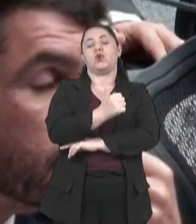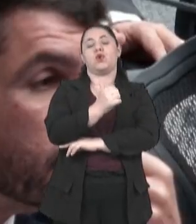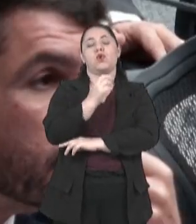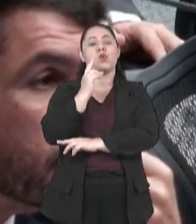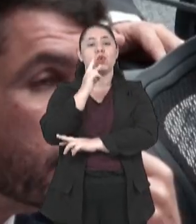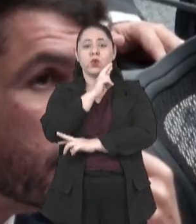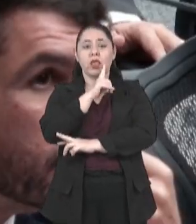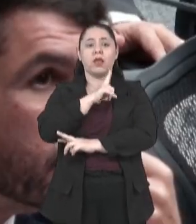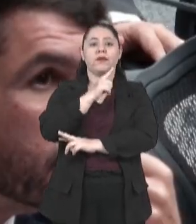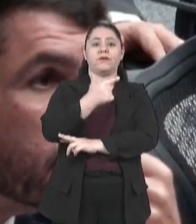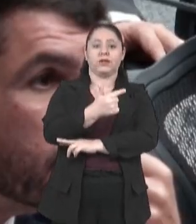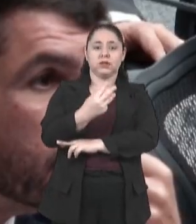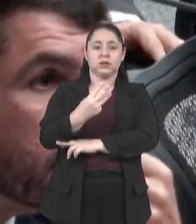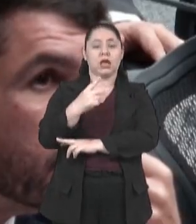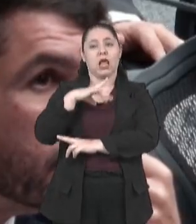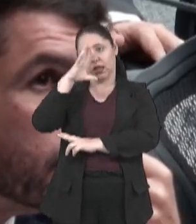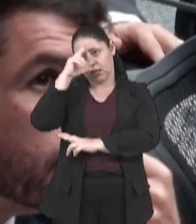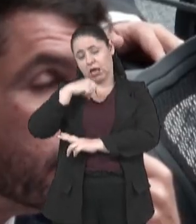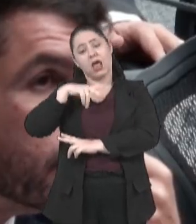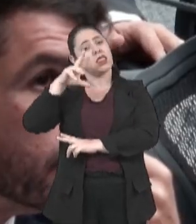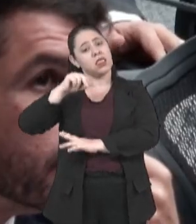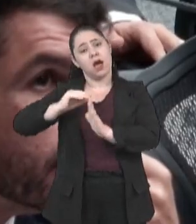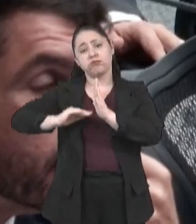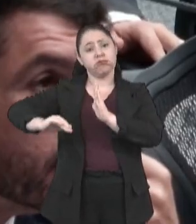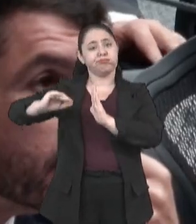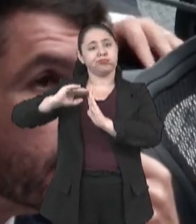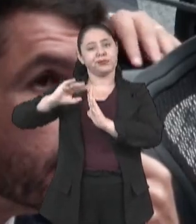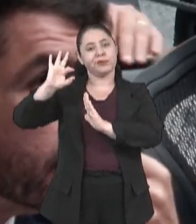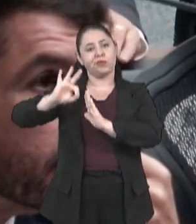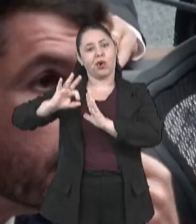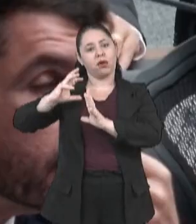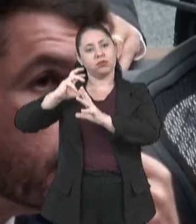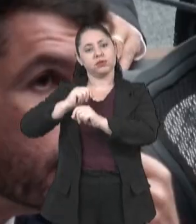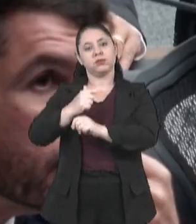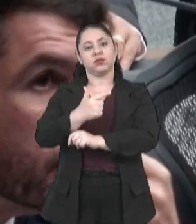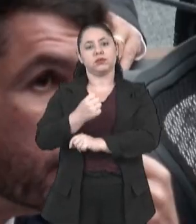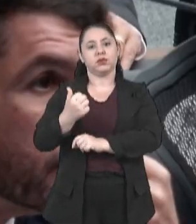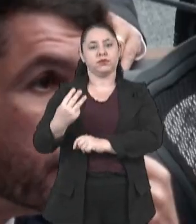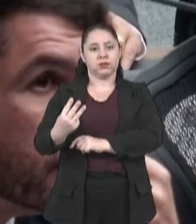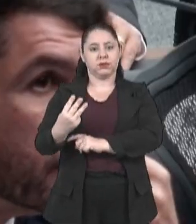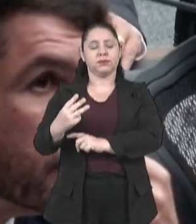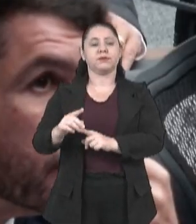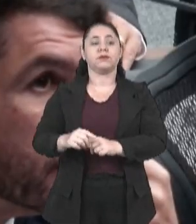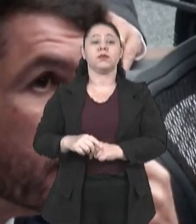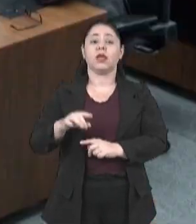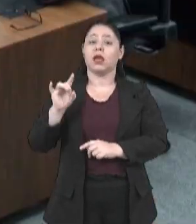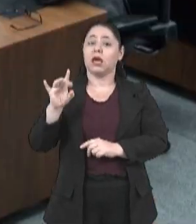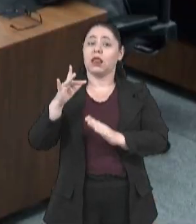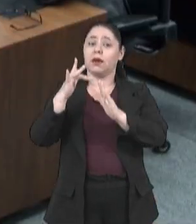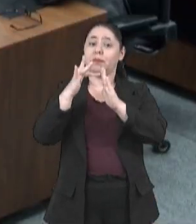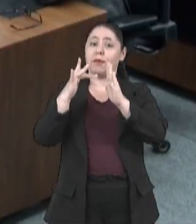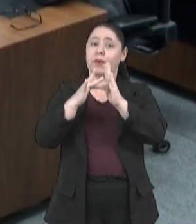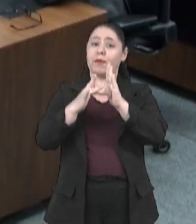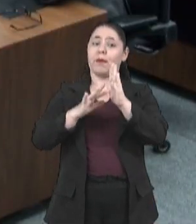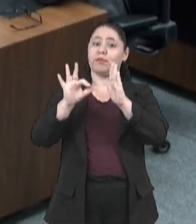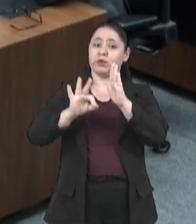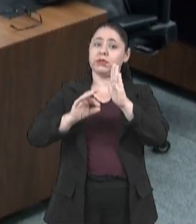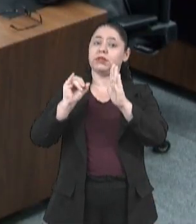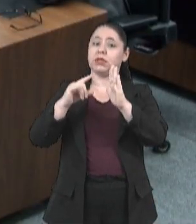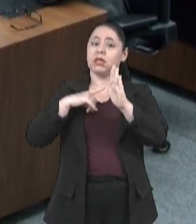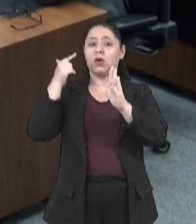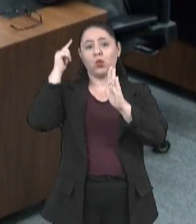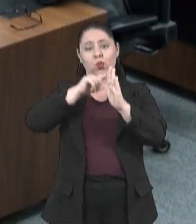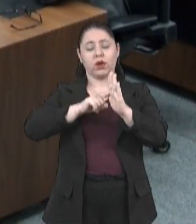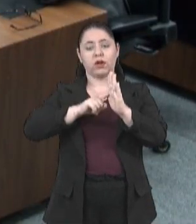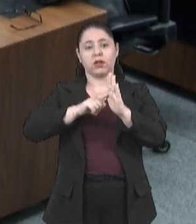23%. E ele decidiu não aumentar a alíquota em 2023. Cada ponto percentual, se o governador